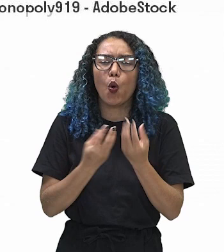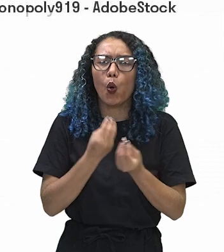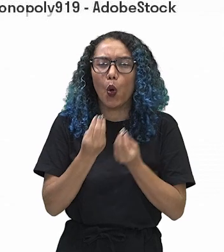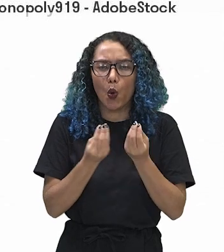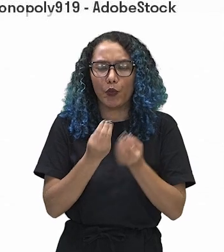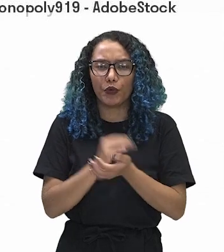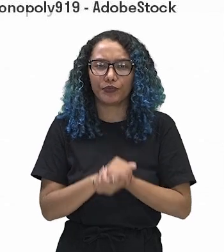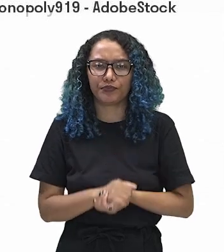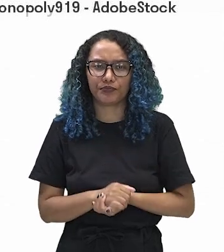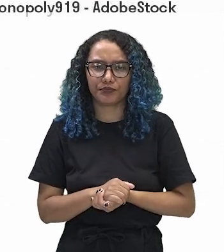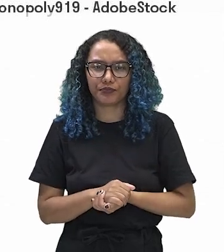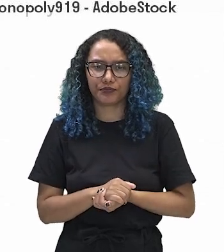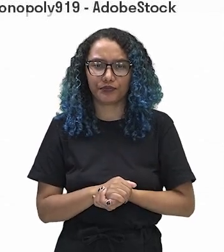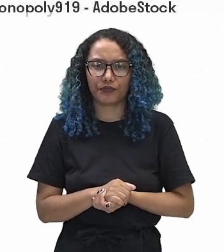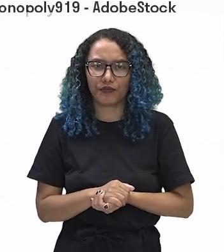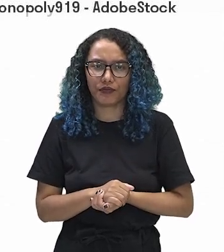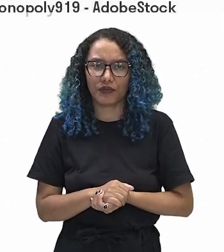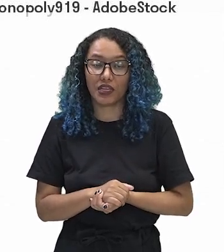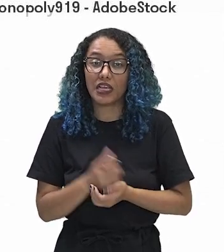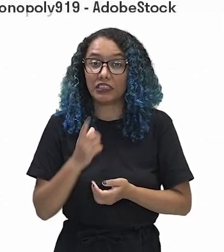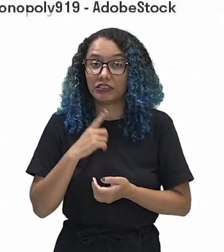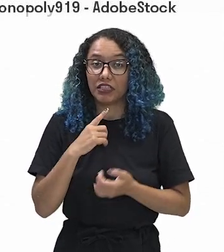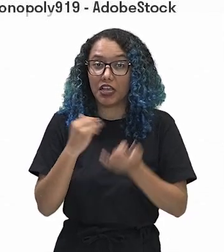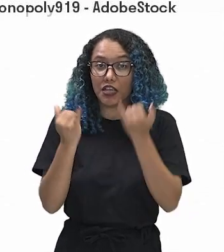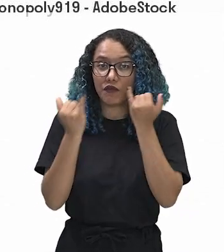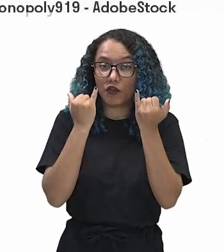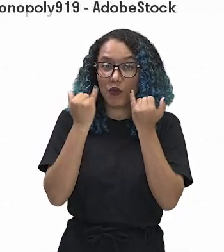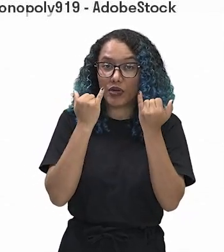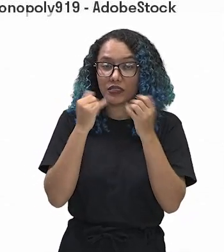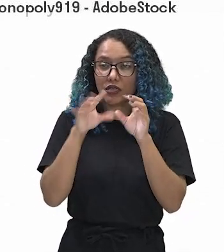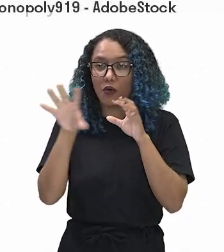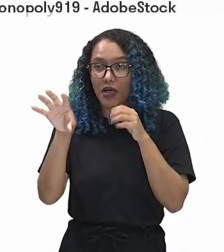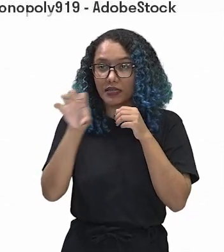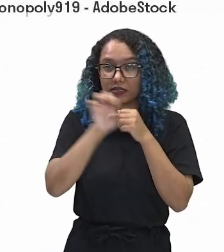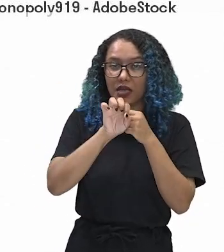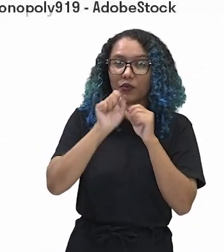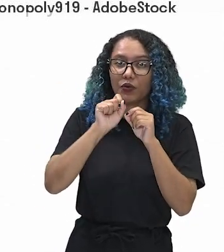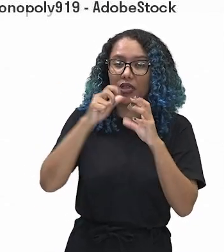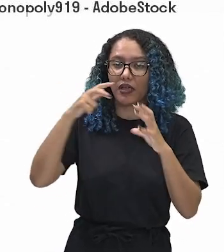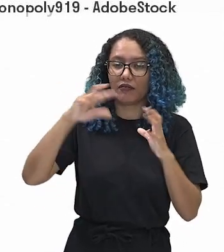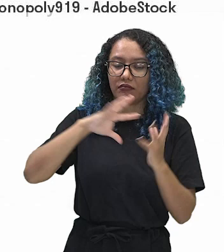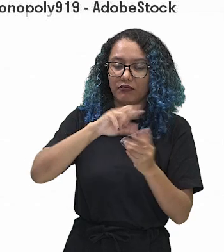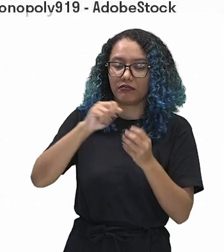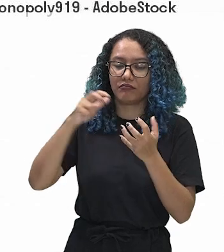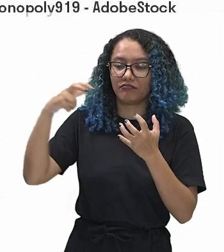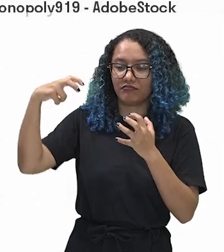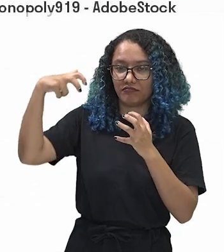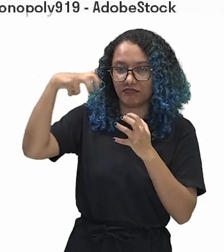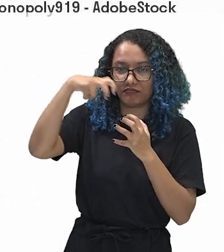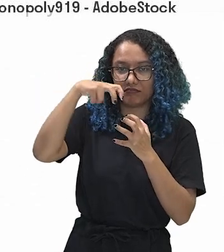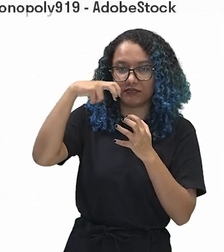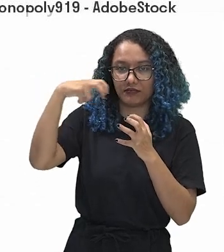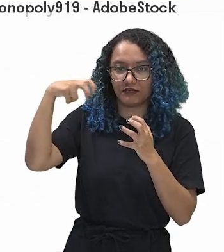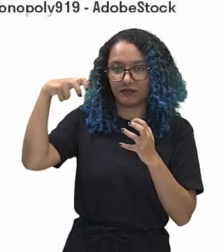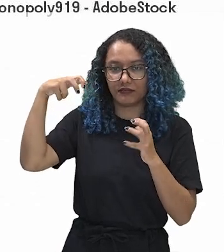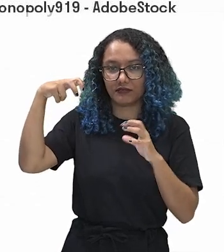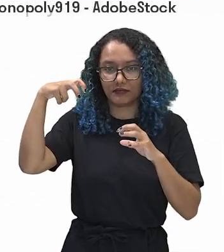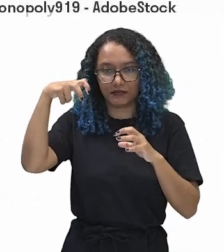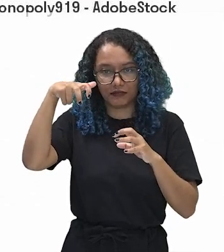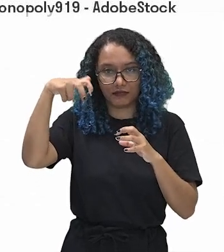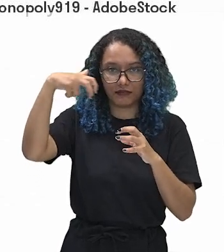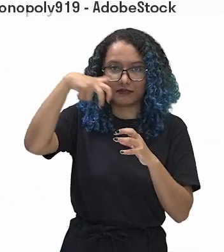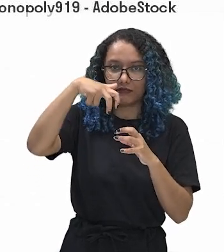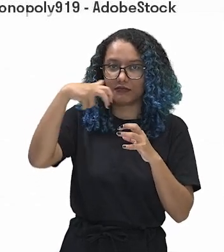em informações que eles recebem de satélites, tá, pessoal? Então, os satélites estão